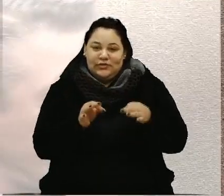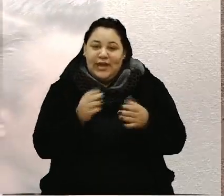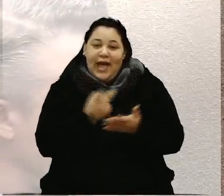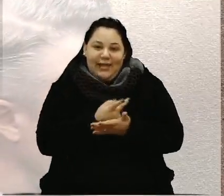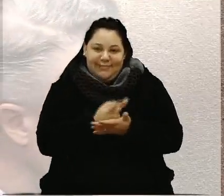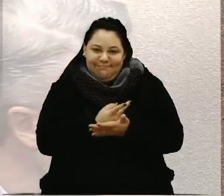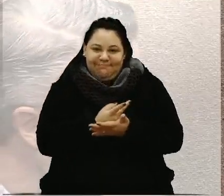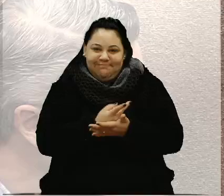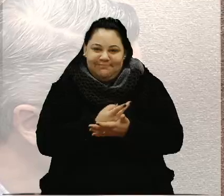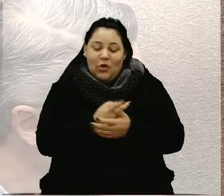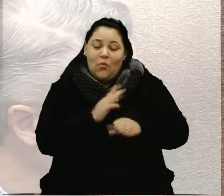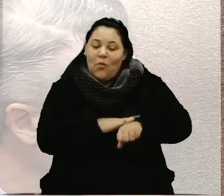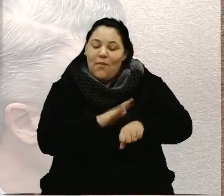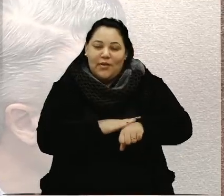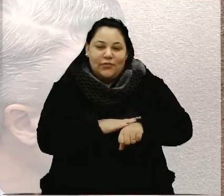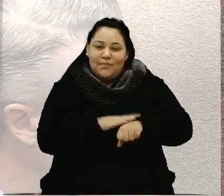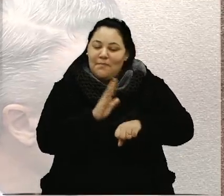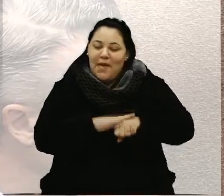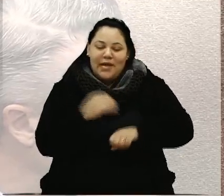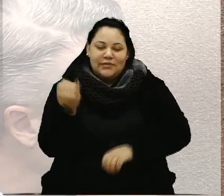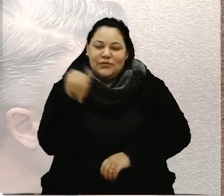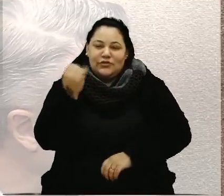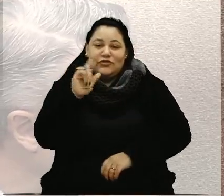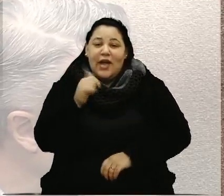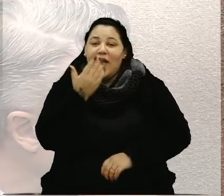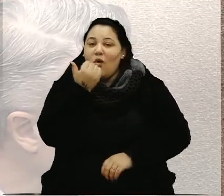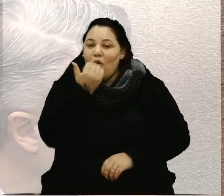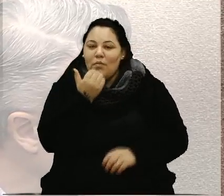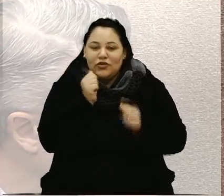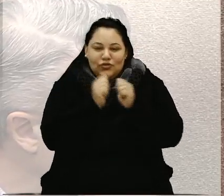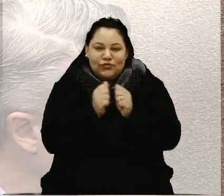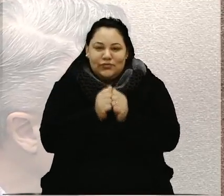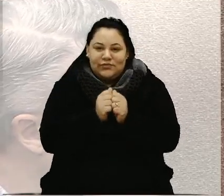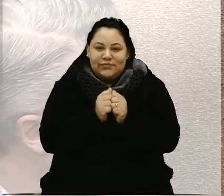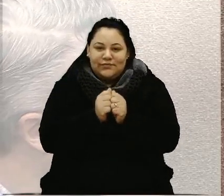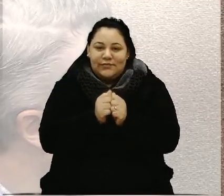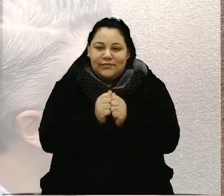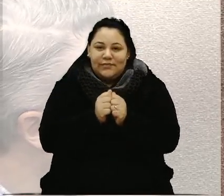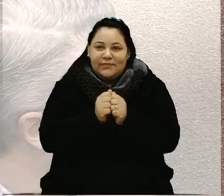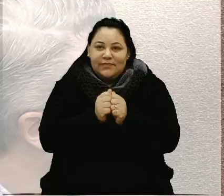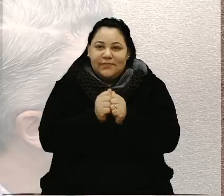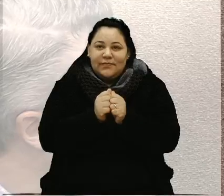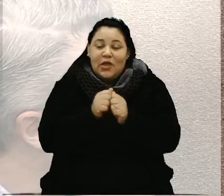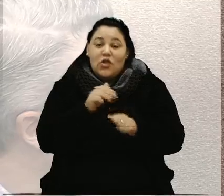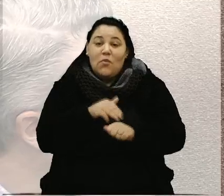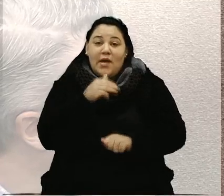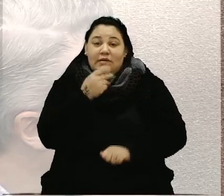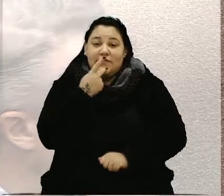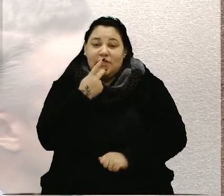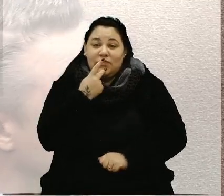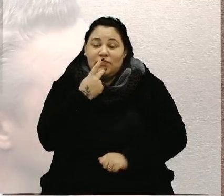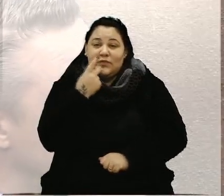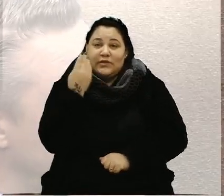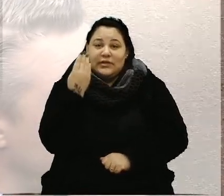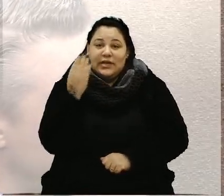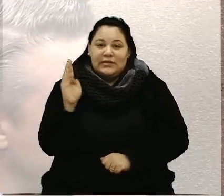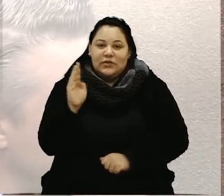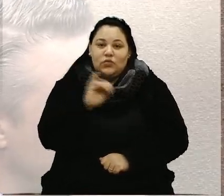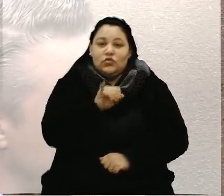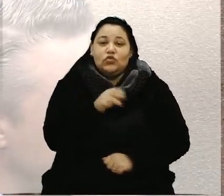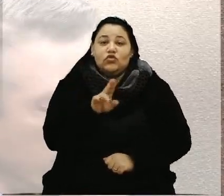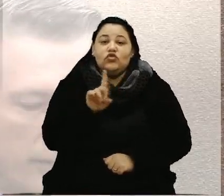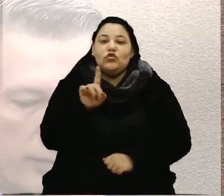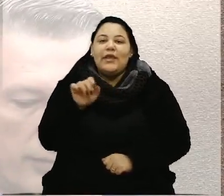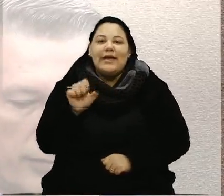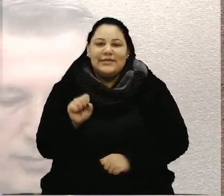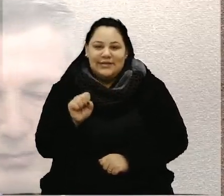um baita mestre que foi, naquela Santa Ceia ele falou, traição. Judas o traiu, ele